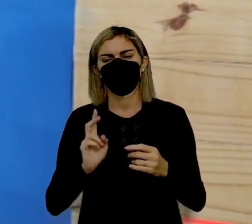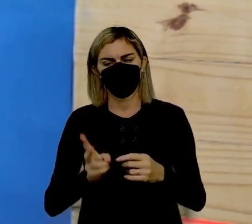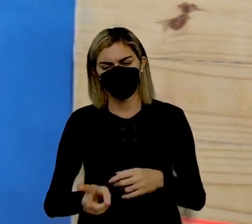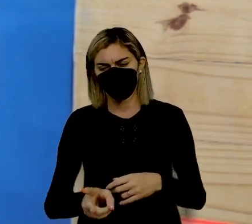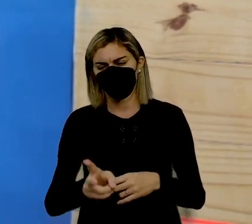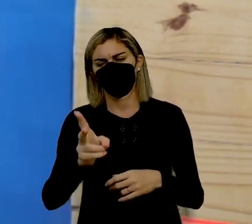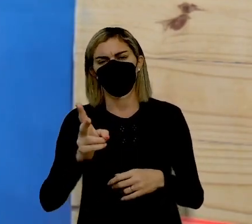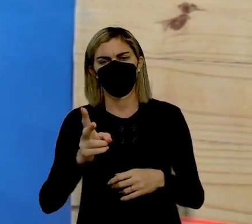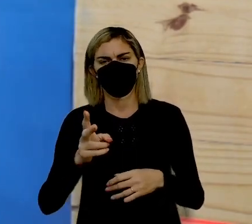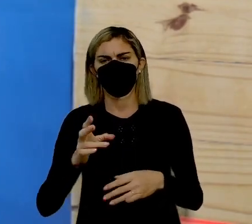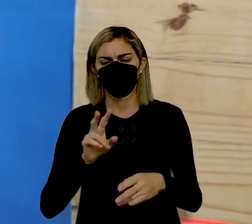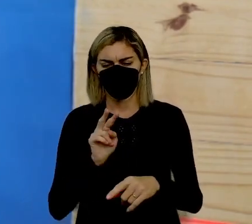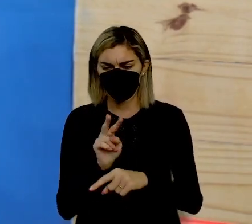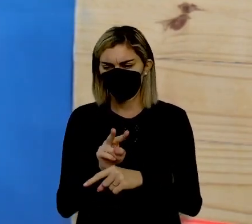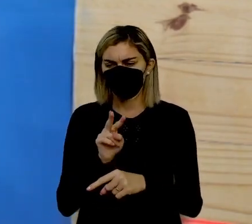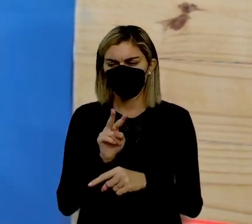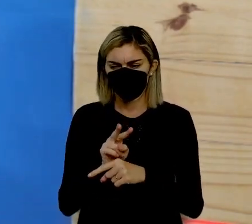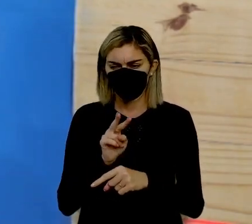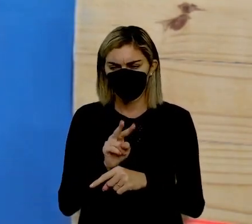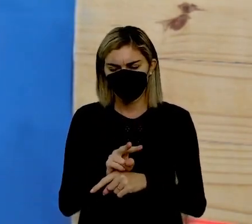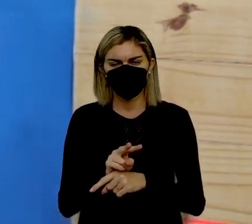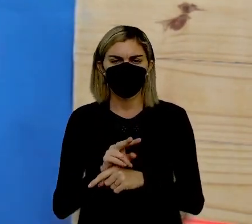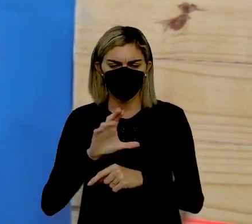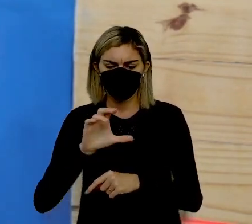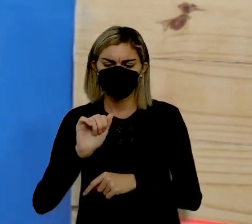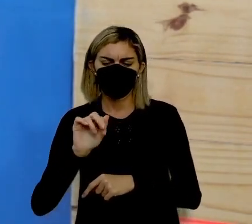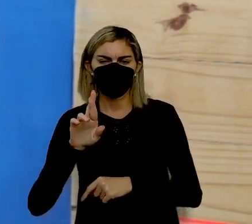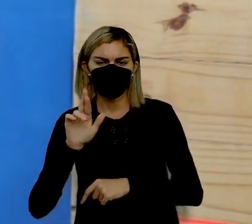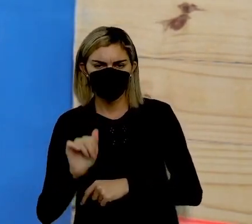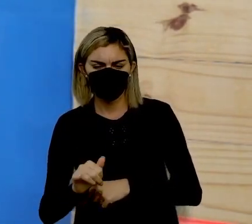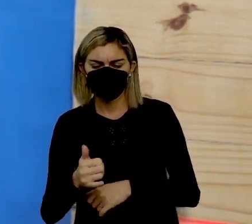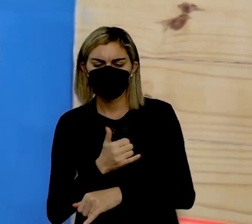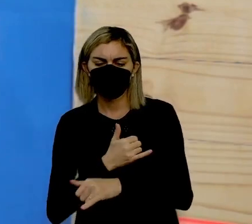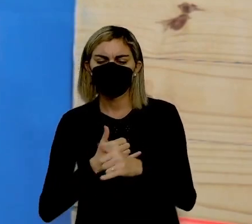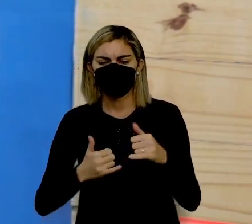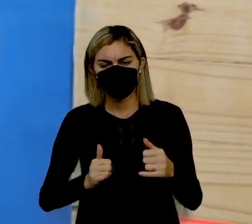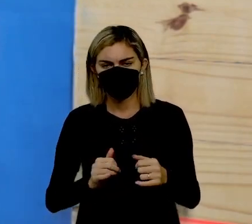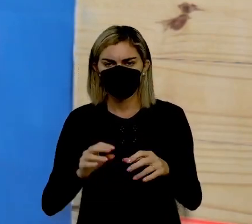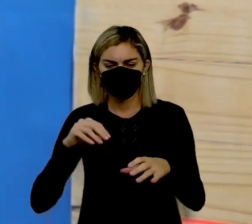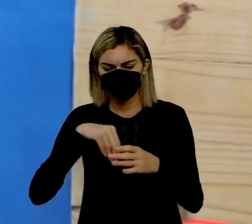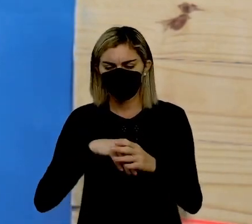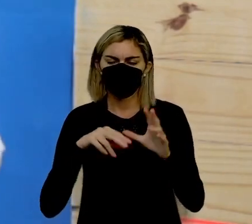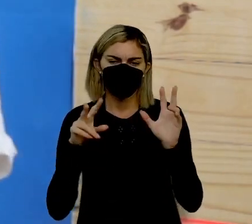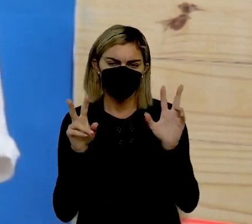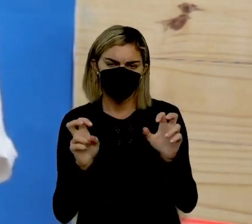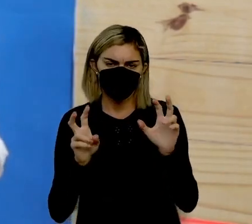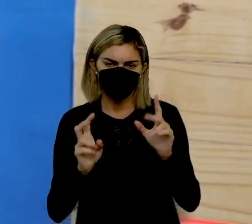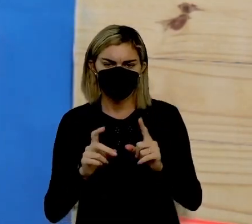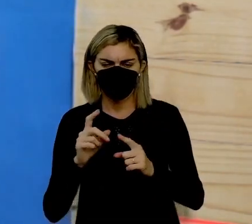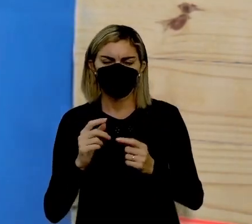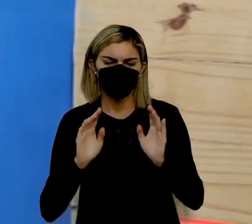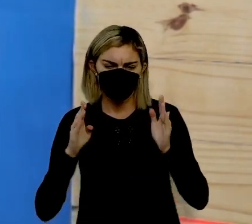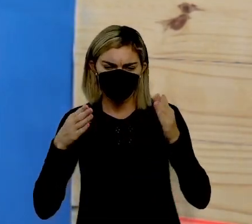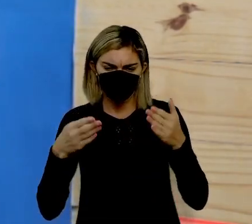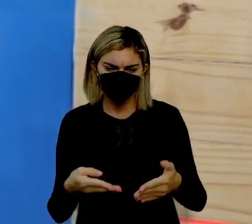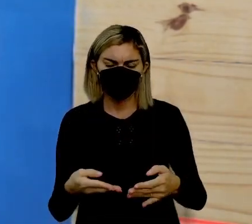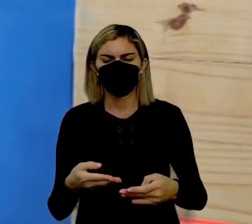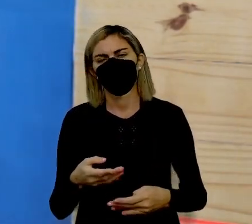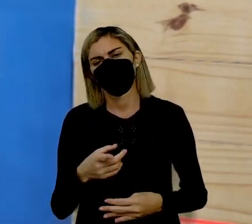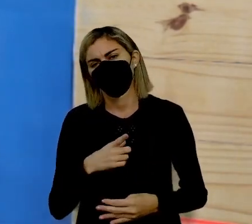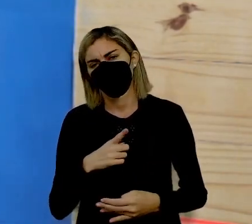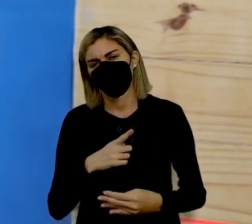da conservação das cargas elétricas. Dentro do assunto, especificamente, meu povo,